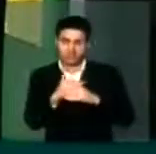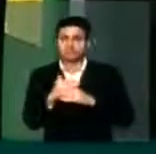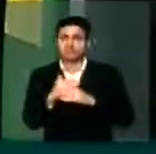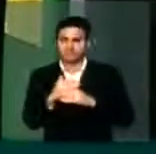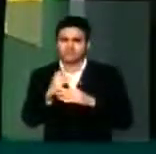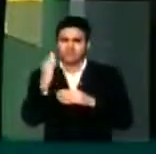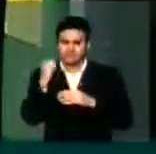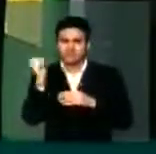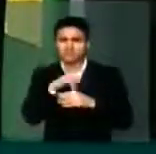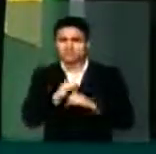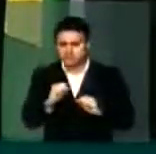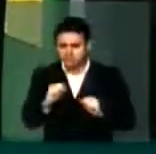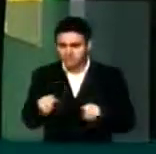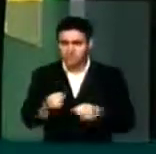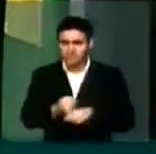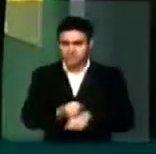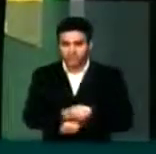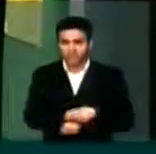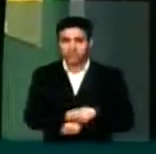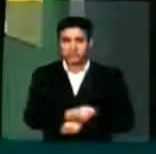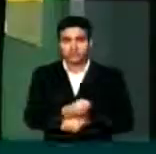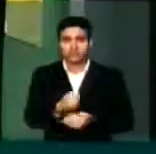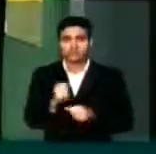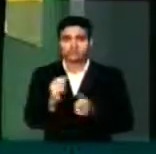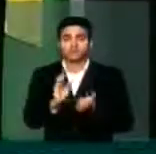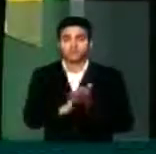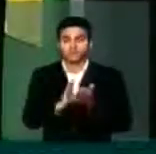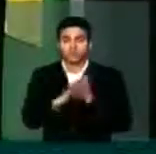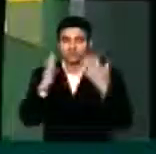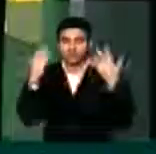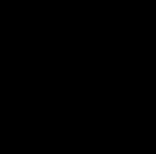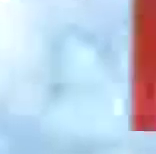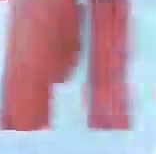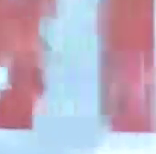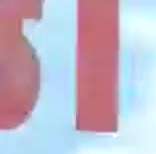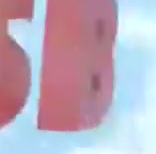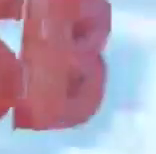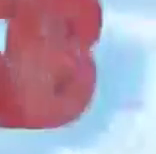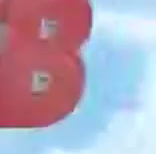com muito esforço por parte de todos vocês. Viva o negro brasileiro!